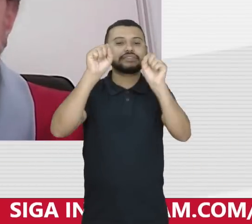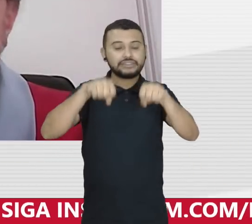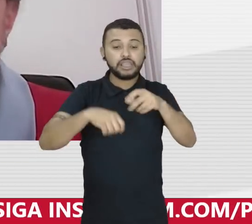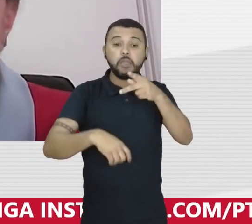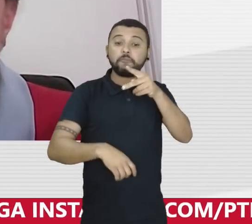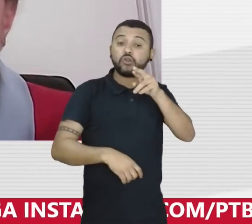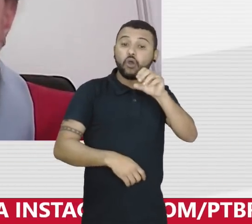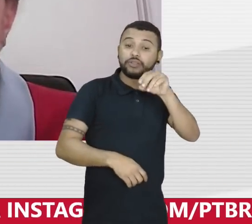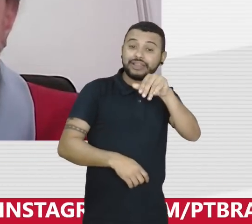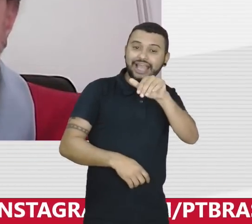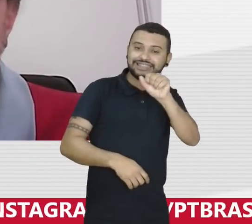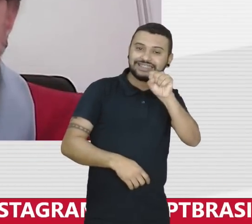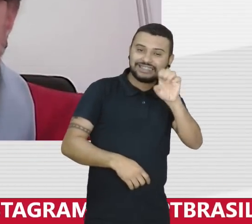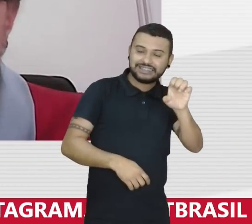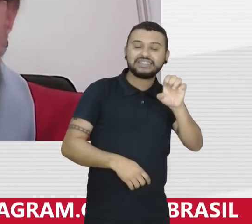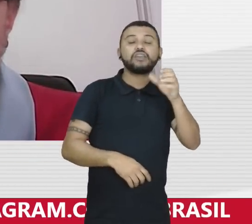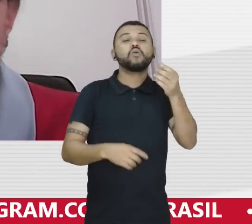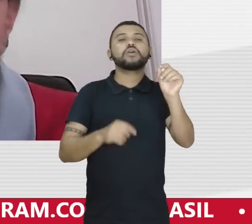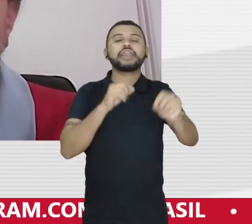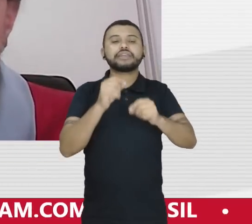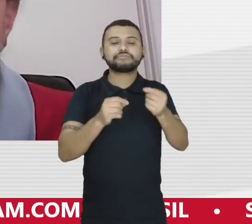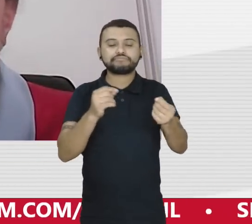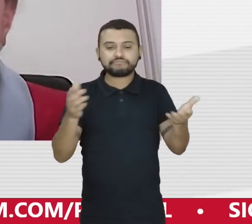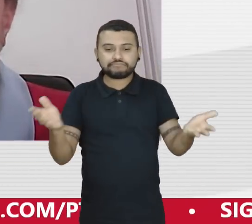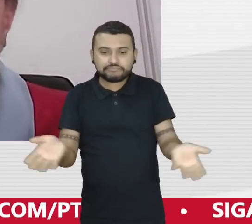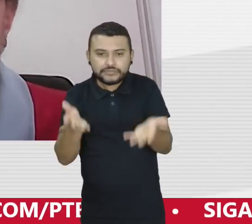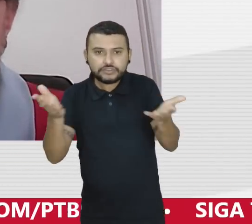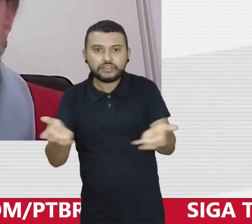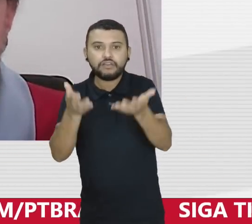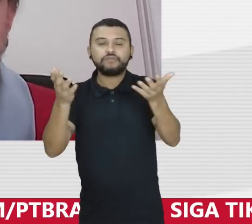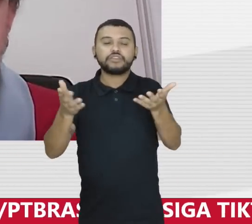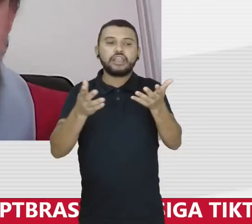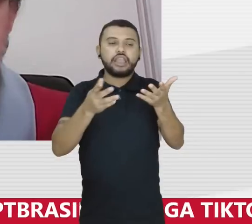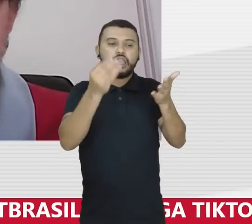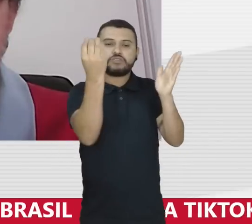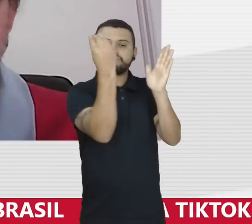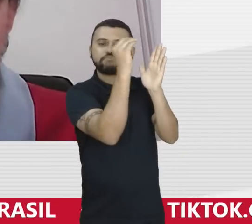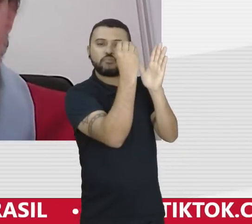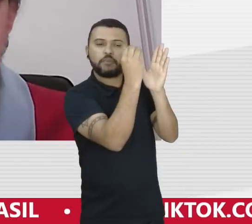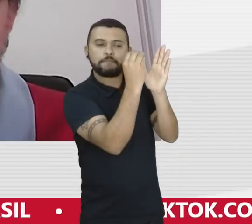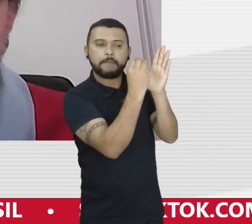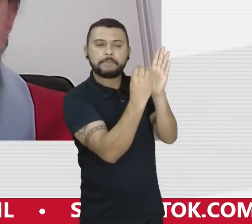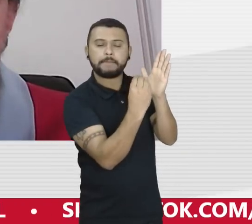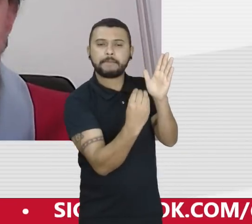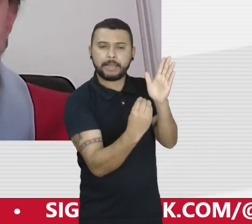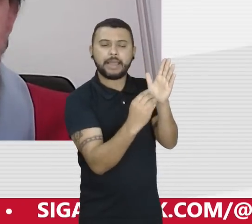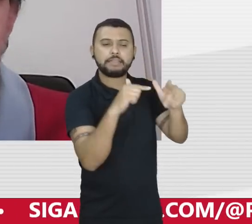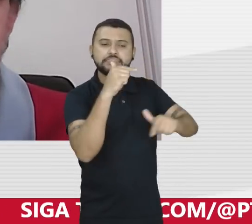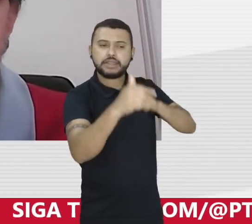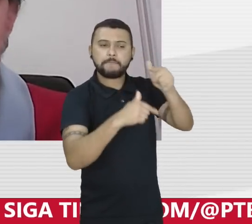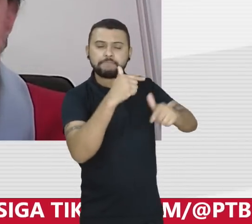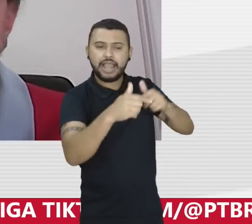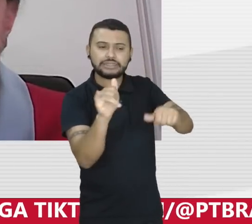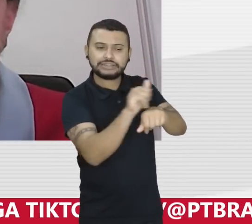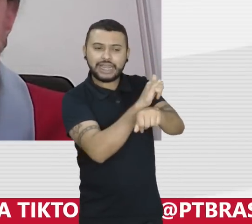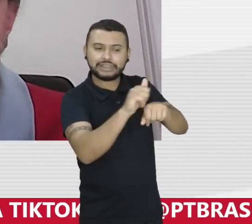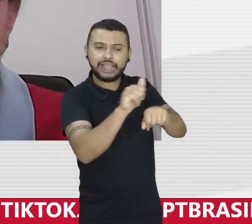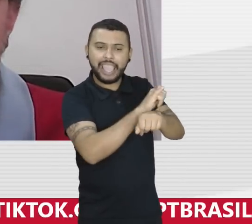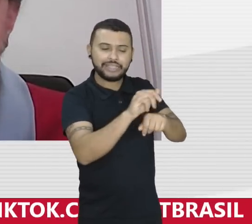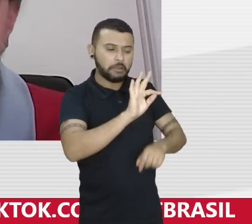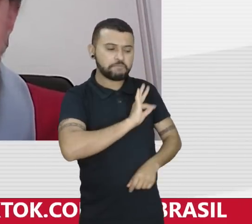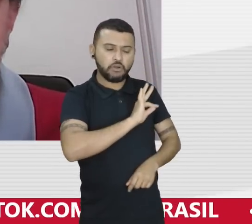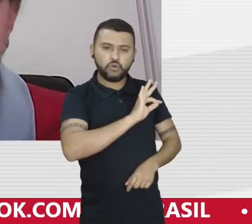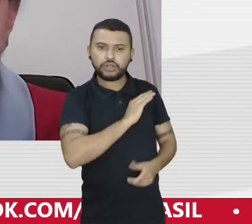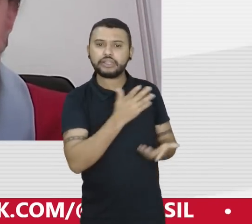PRONASSE se induzia um conjunto de novas práticas e de boas práticas policiais, através